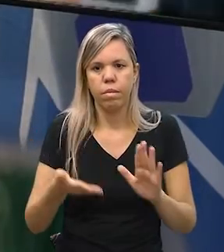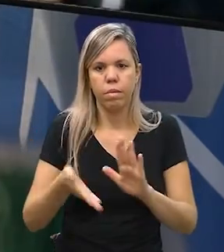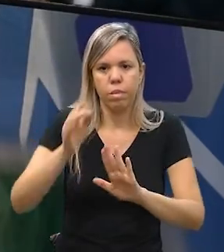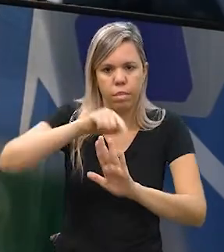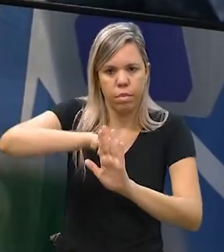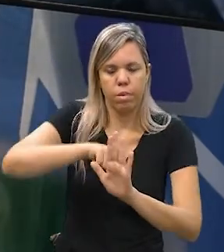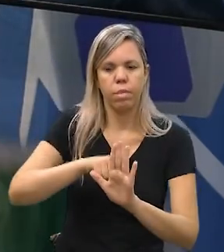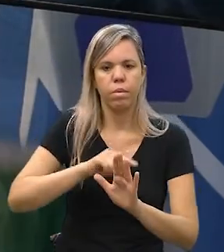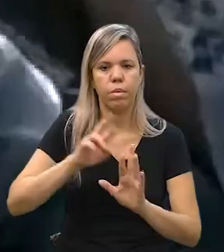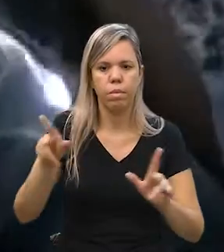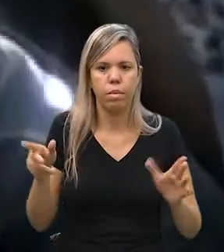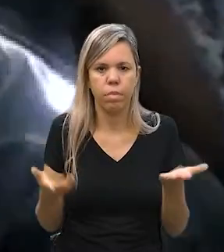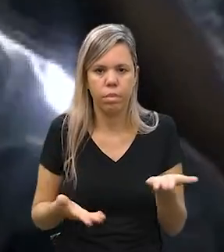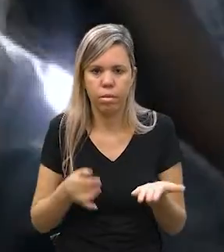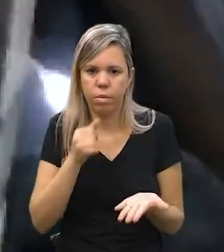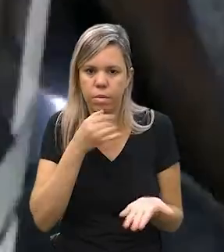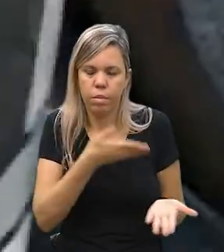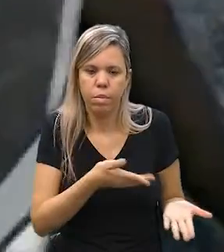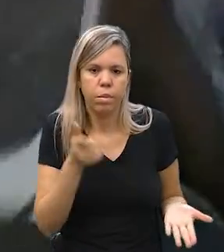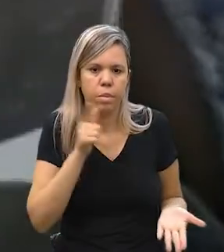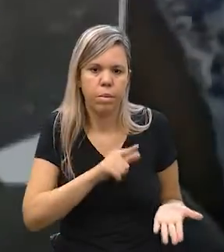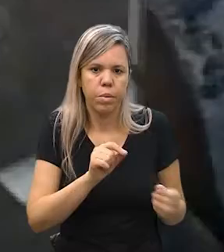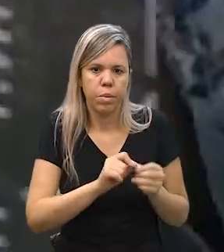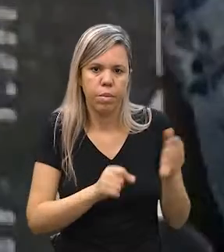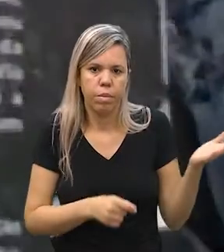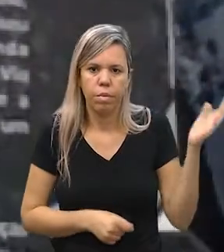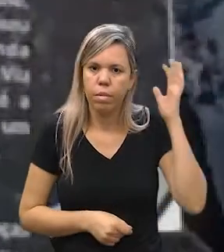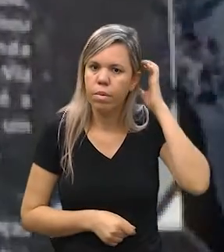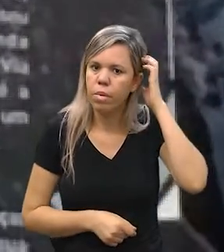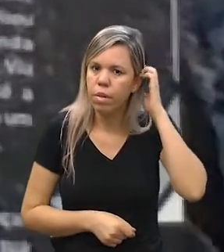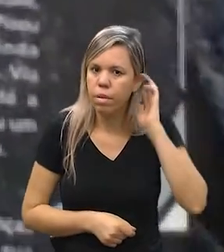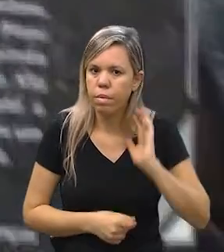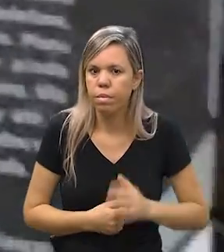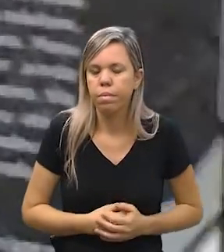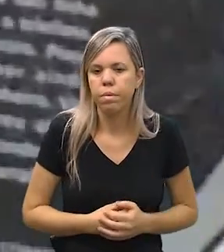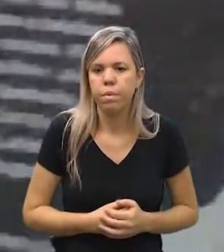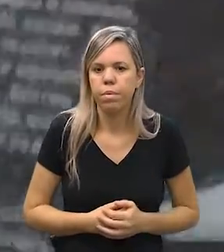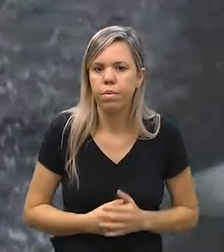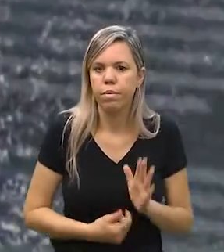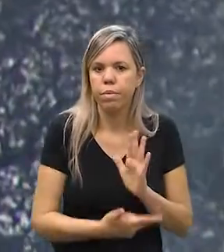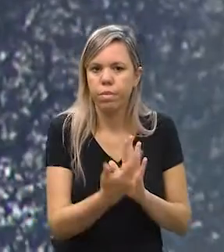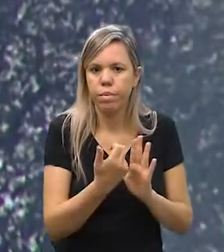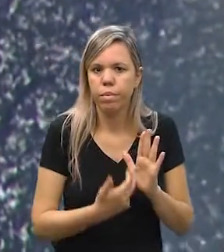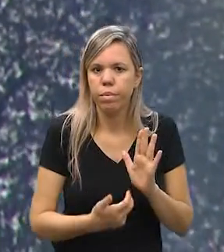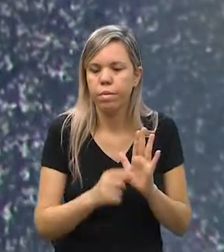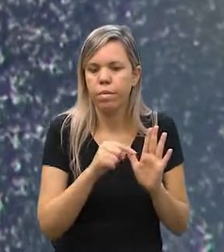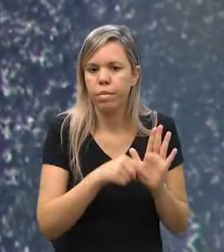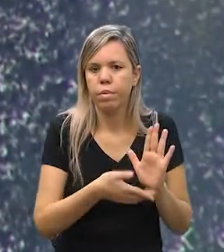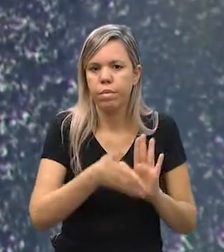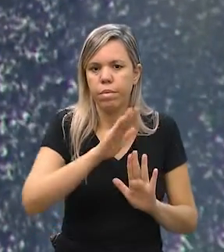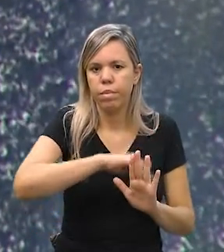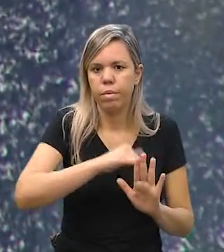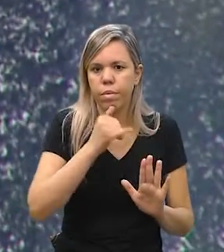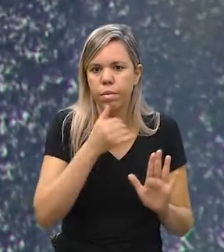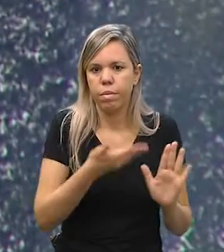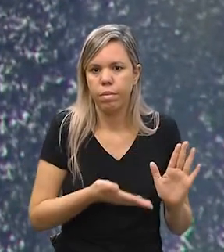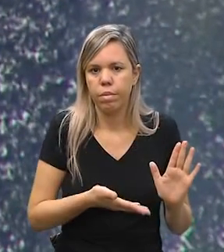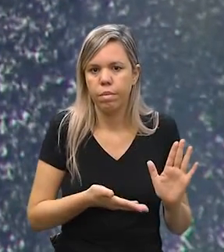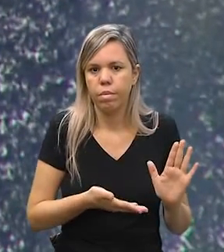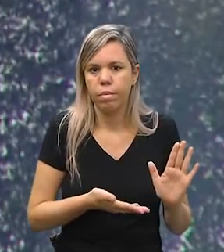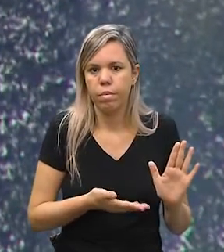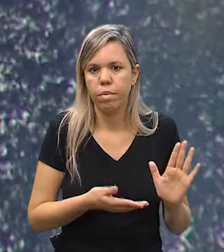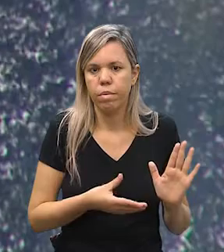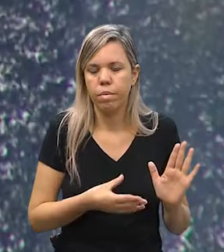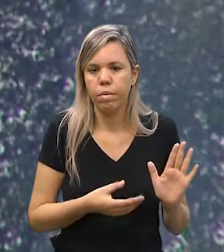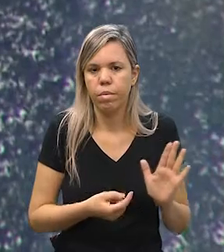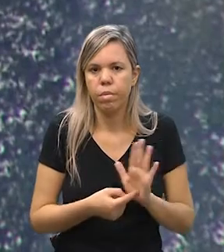contracapa, né? Ele conseguiu fazer um layout em que a capa avança e na contra